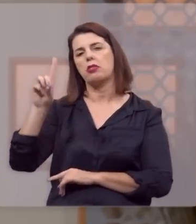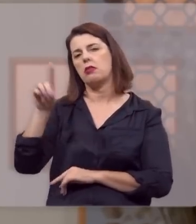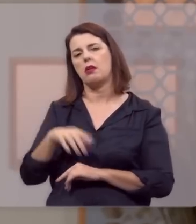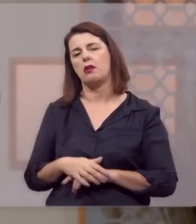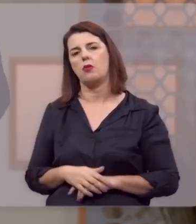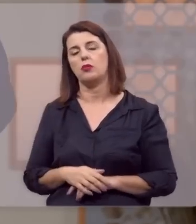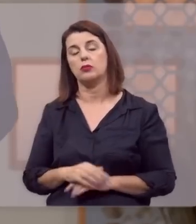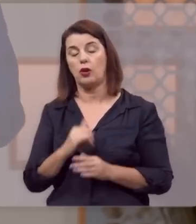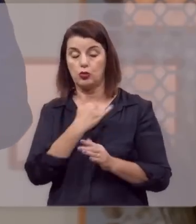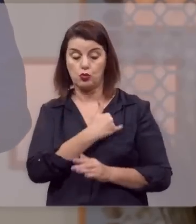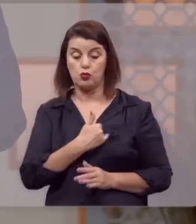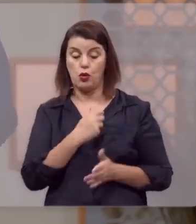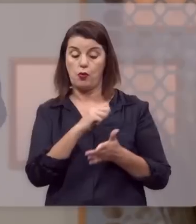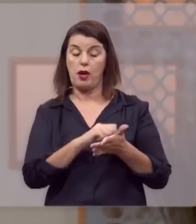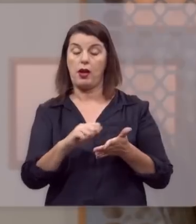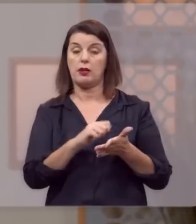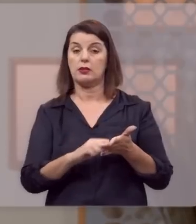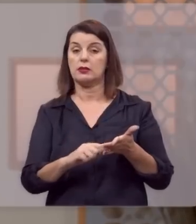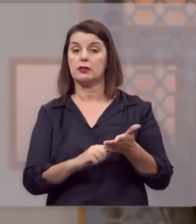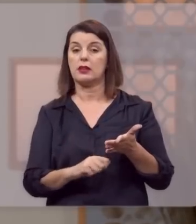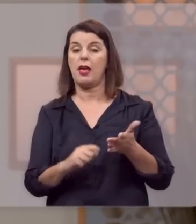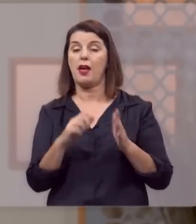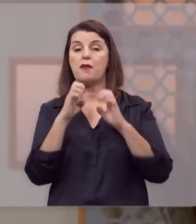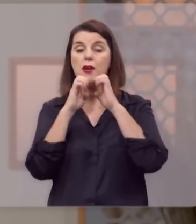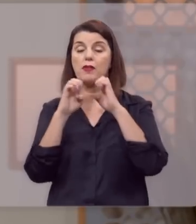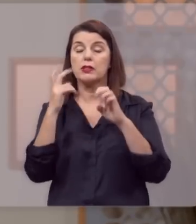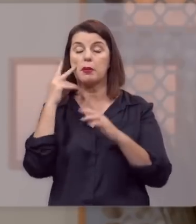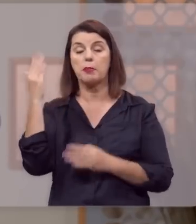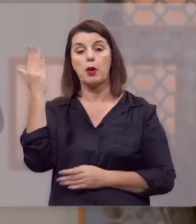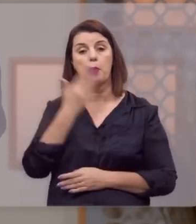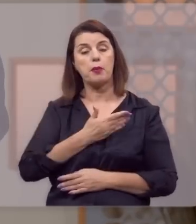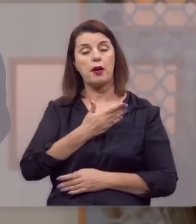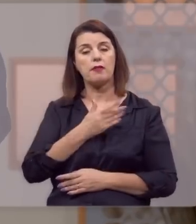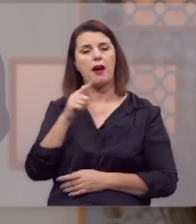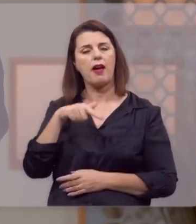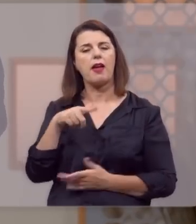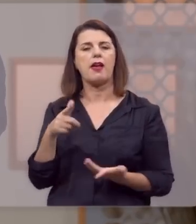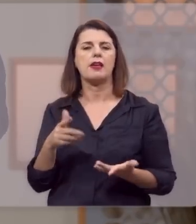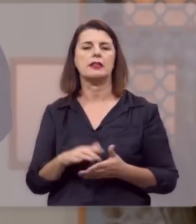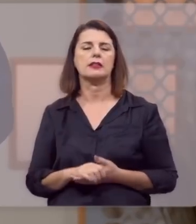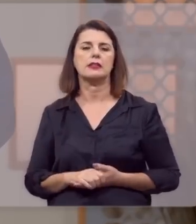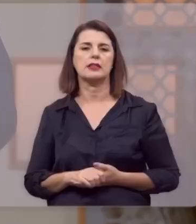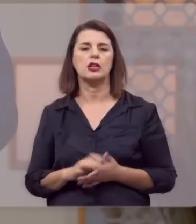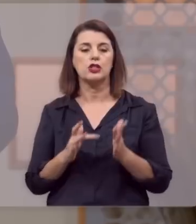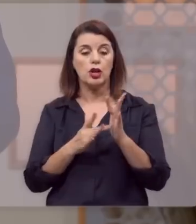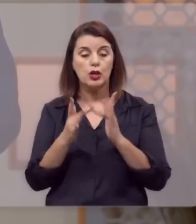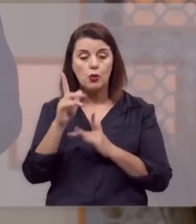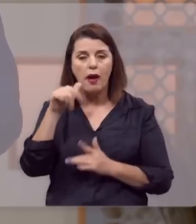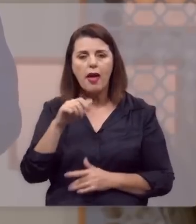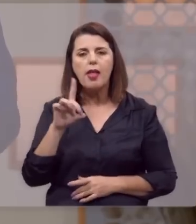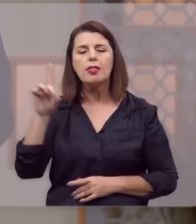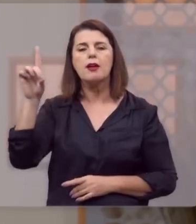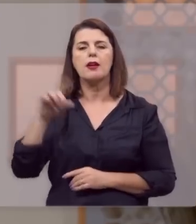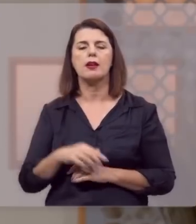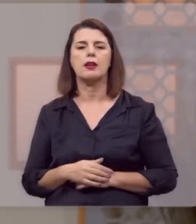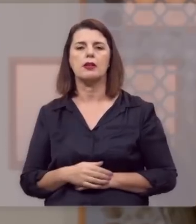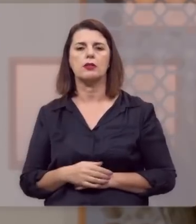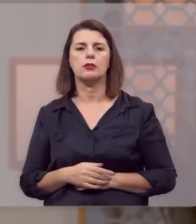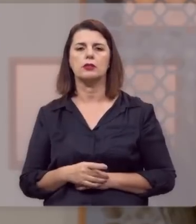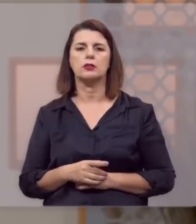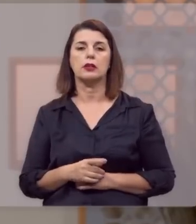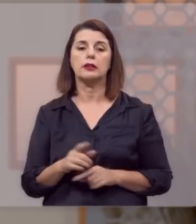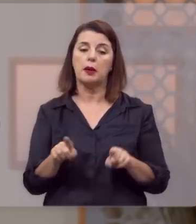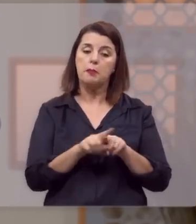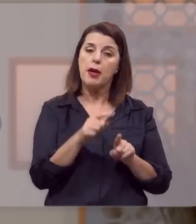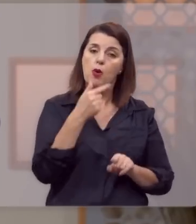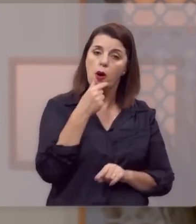João escreve este evangelho exatamente para provar essa tese, que Jesus Cristo é Deus, sem deixar de ser